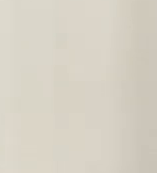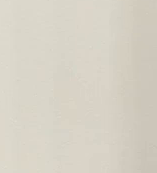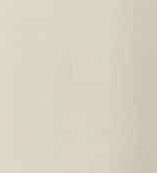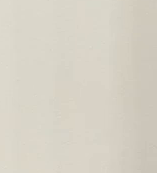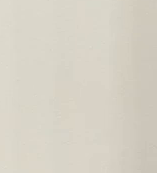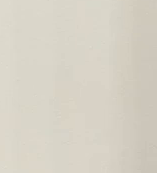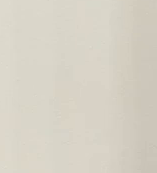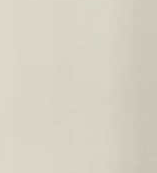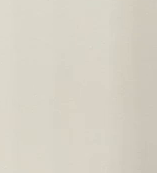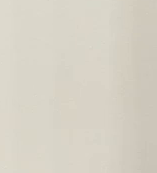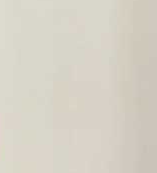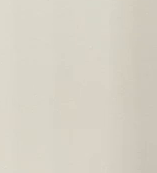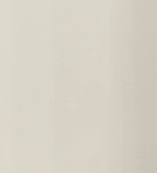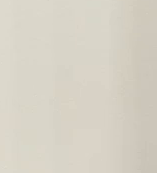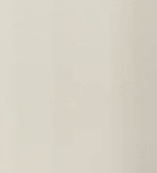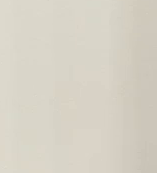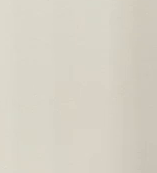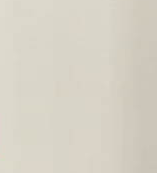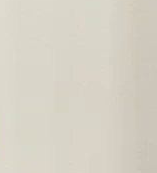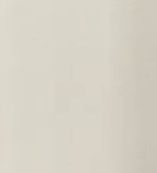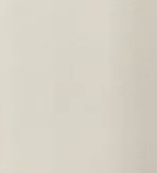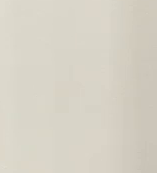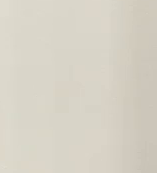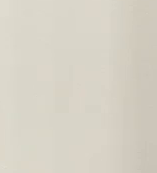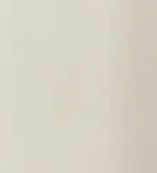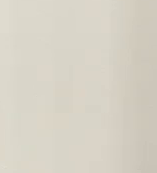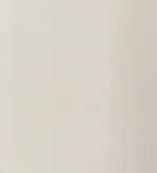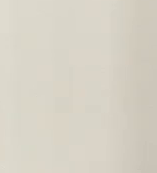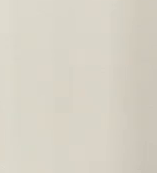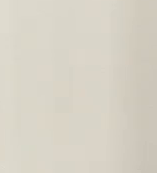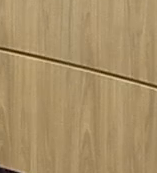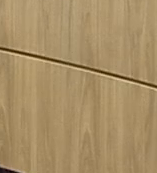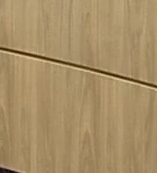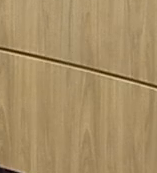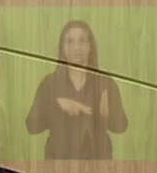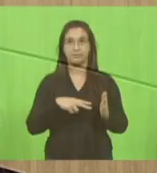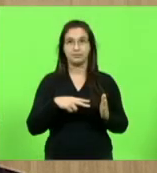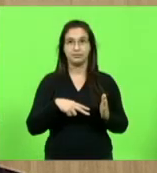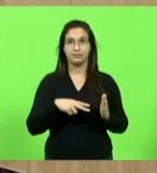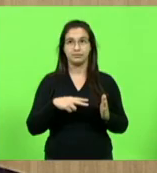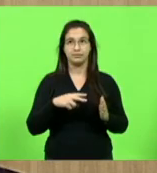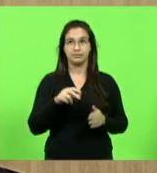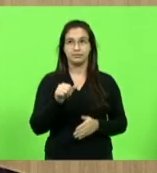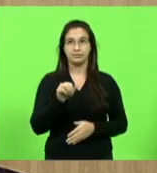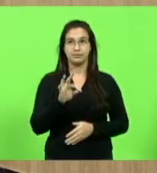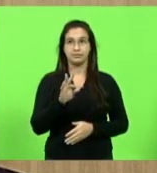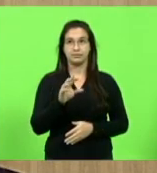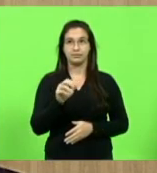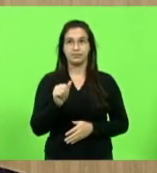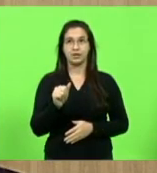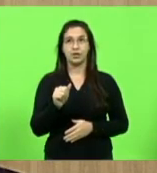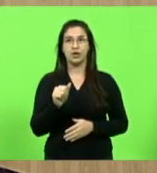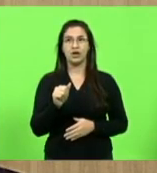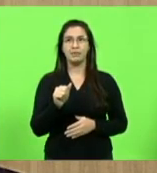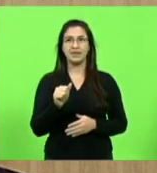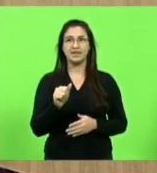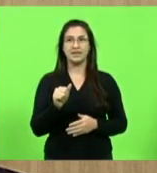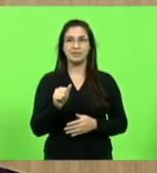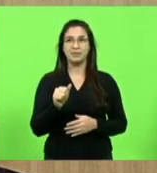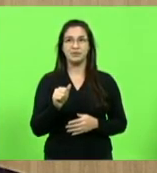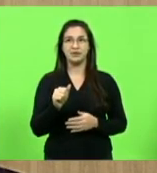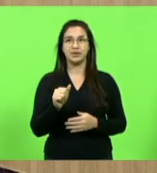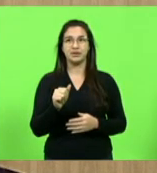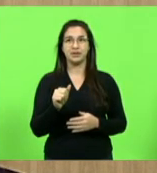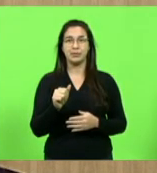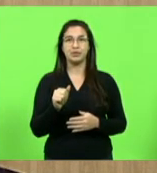secretário, deputado Ricardo Alba, que proceda à leitura da ata da última sessão. Bom dia, presidente.